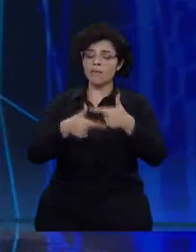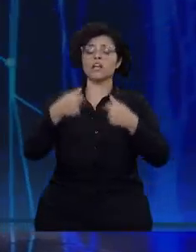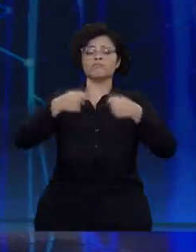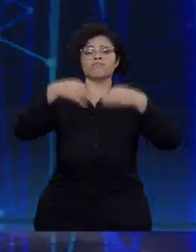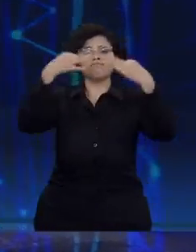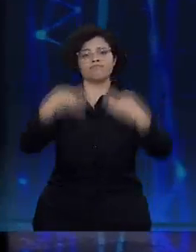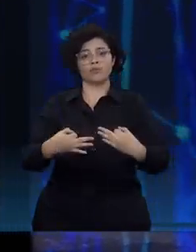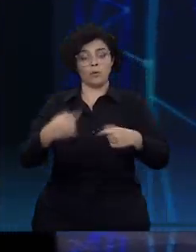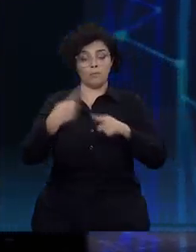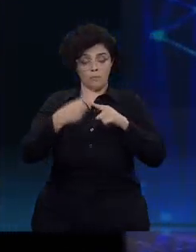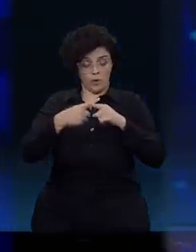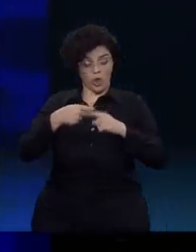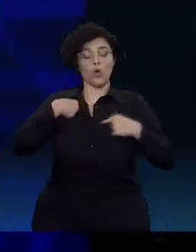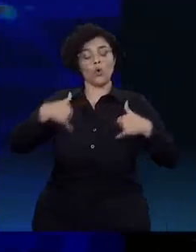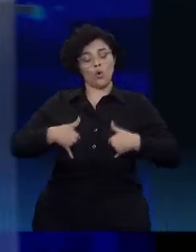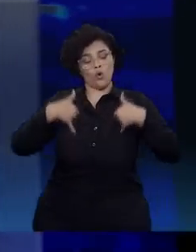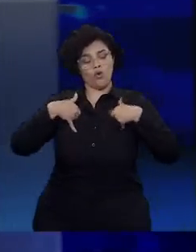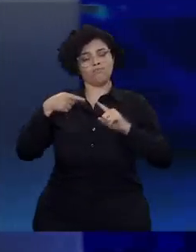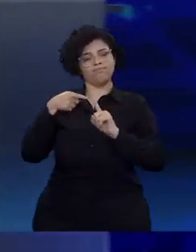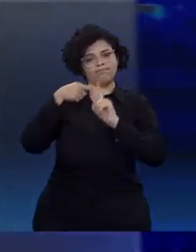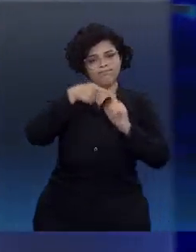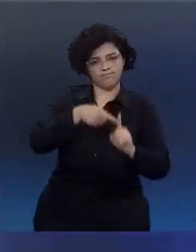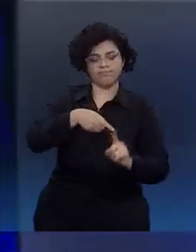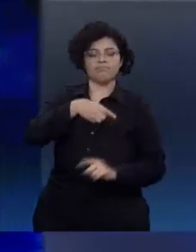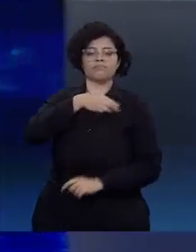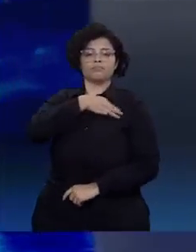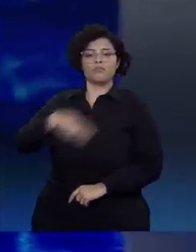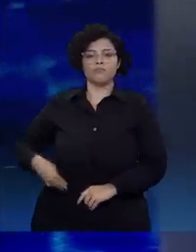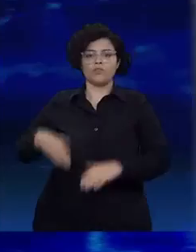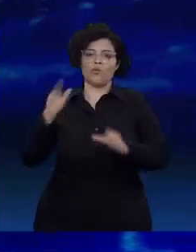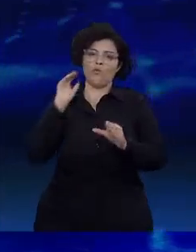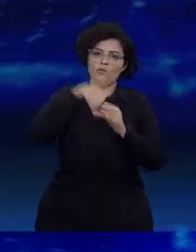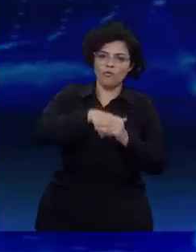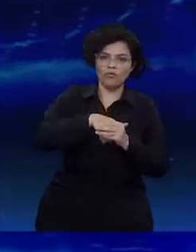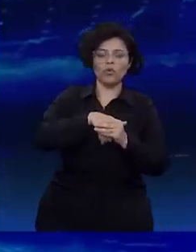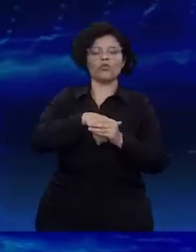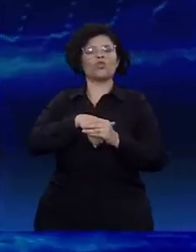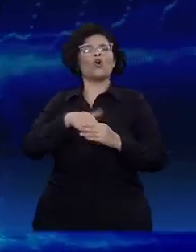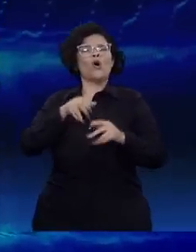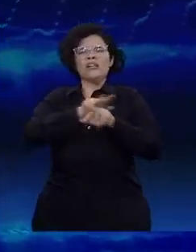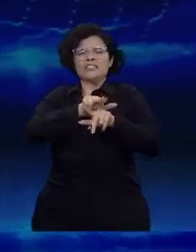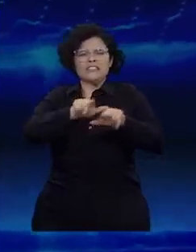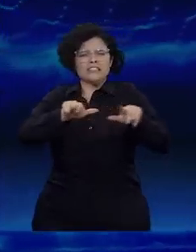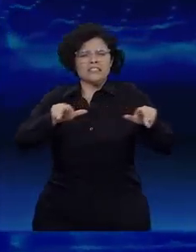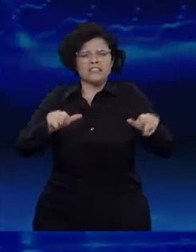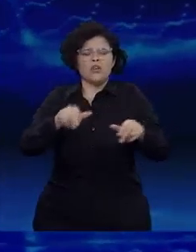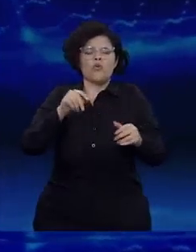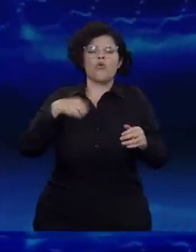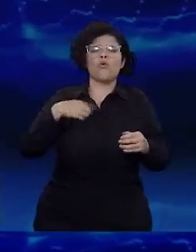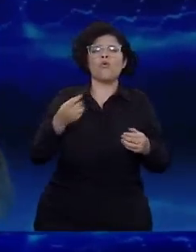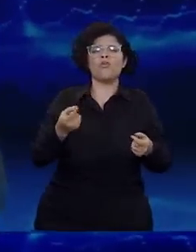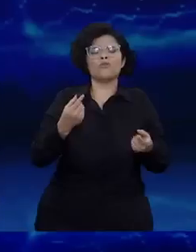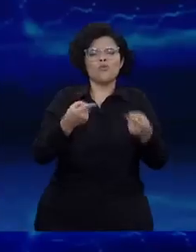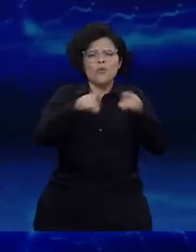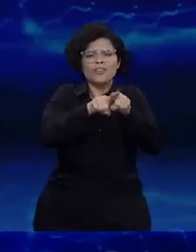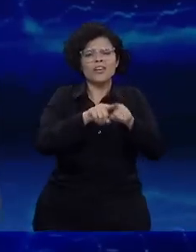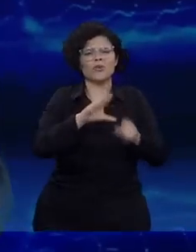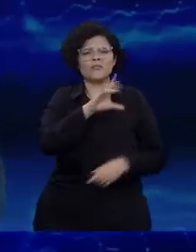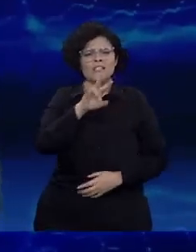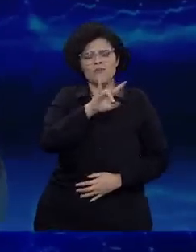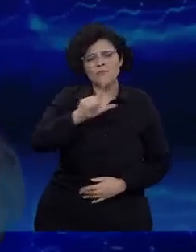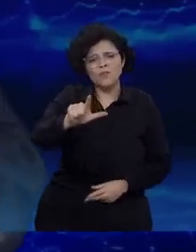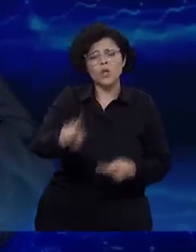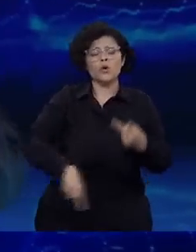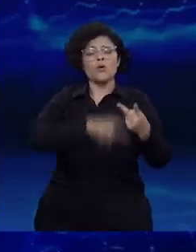porque foi o ministro que eu indiquei que votaram o Célula Tronco, votaram o Raposo da Serra do Sol, votaram a União Civil. Ou seja, foram pessoas que